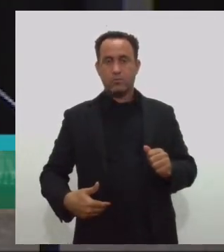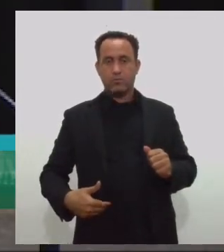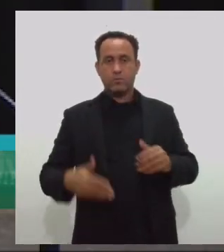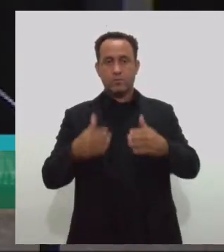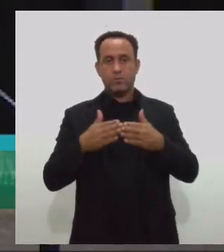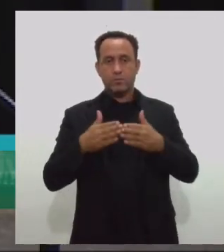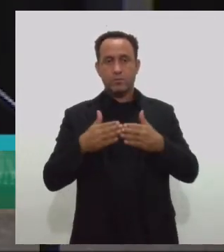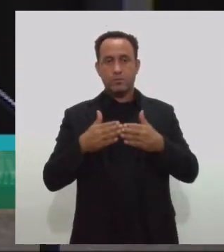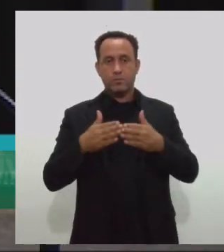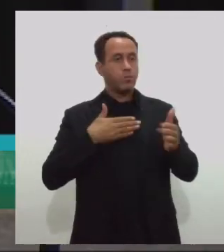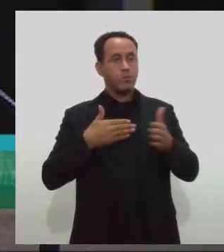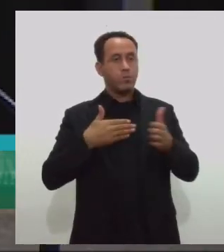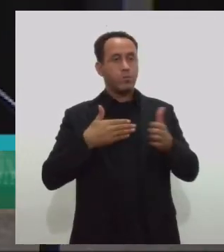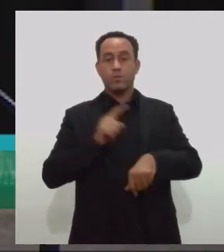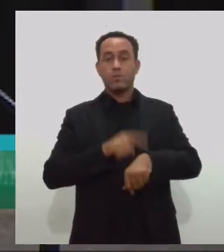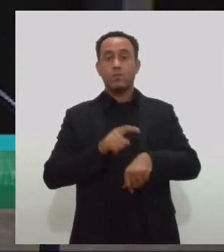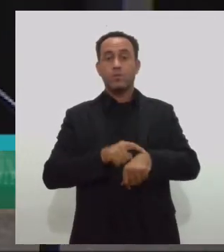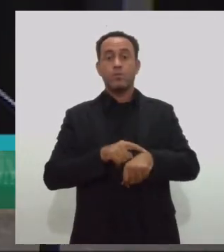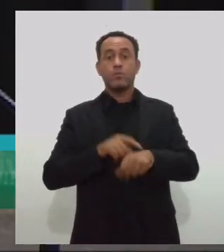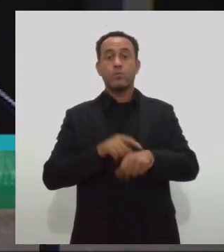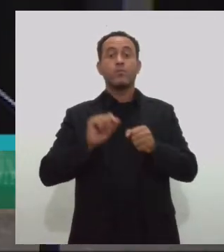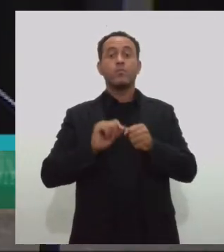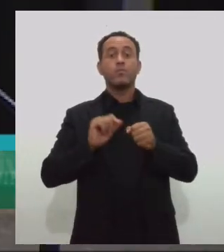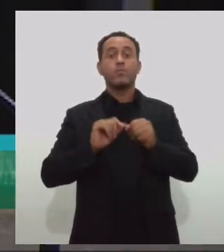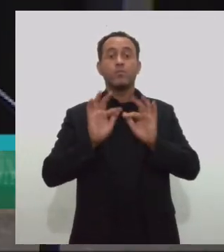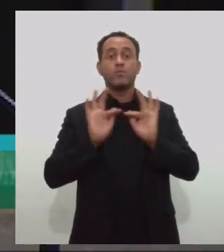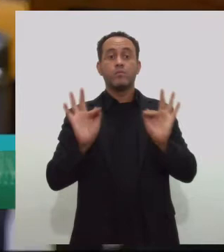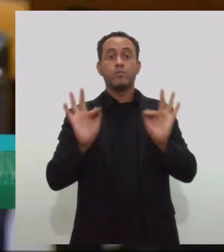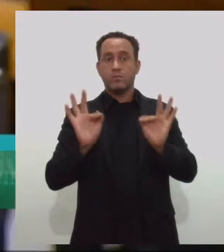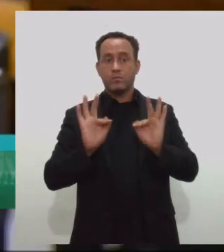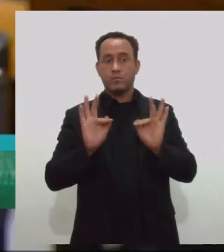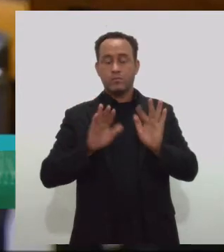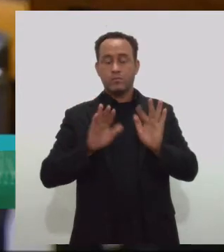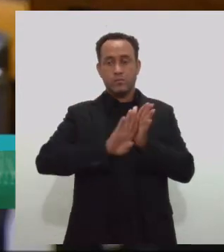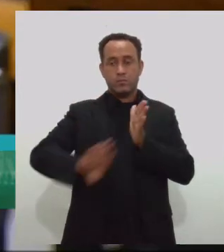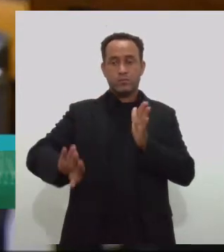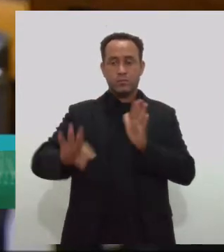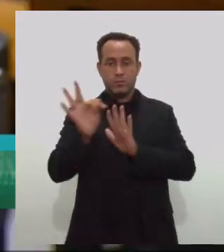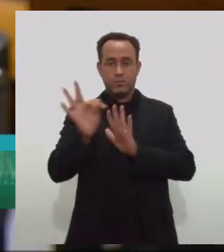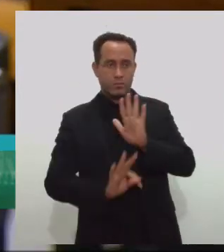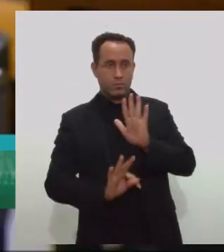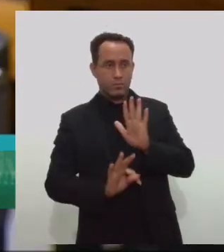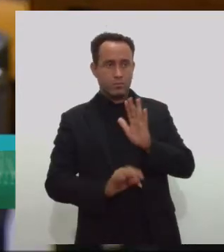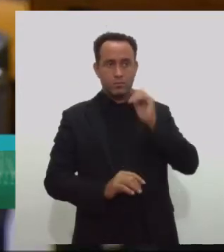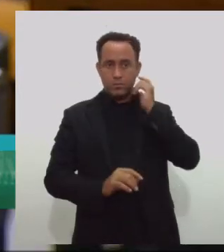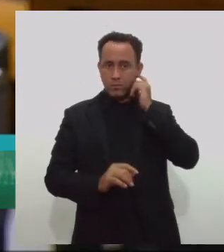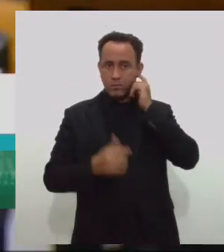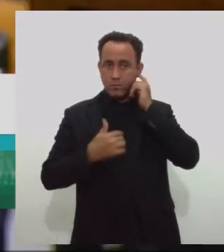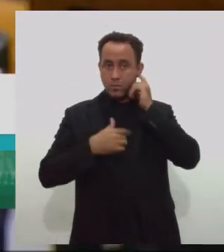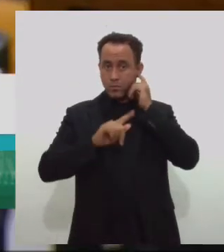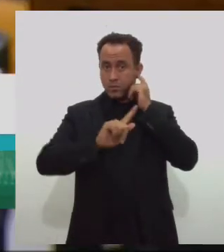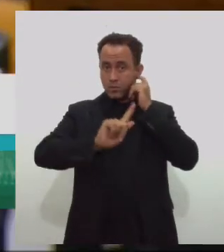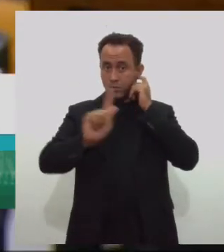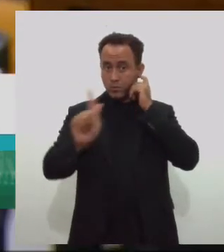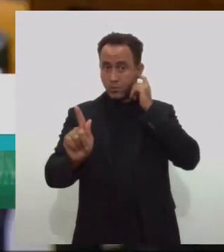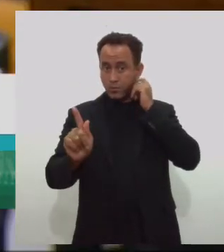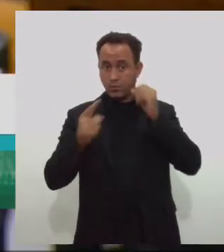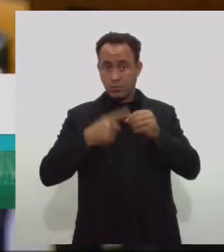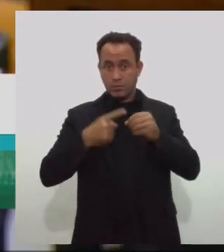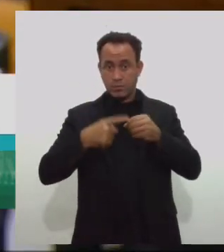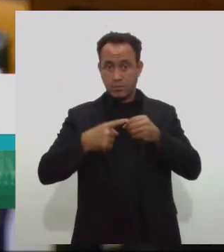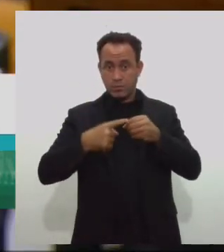qualquer tempo, que foi simplesmente excluído do texto. Eu fui gestor municipal, prefeito de